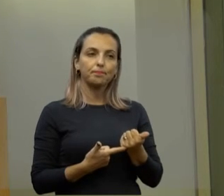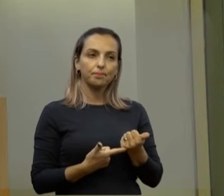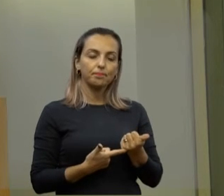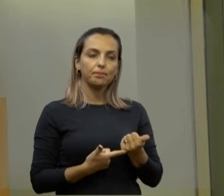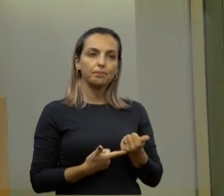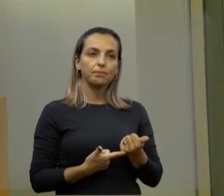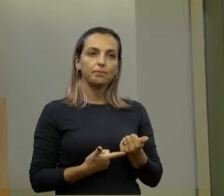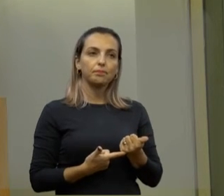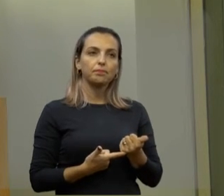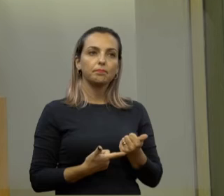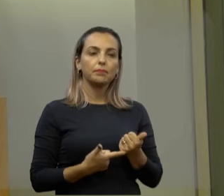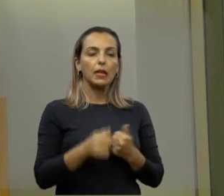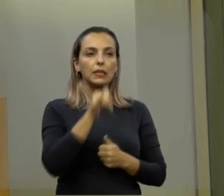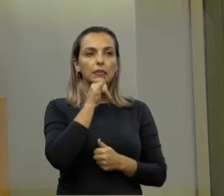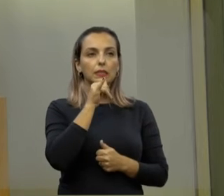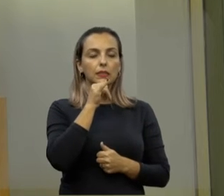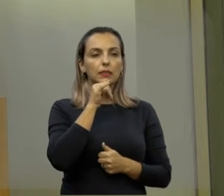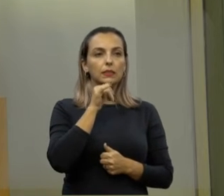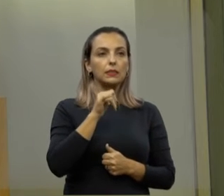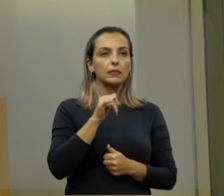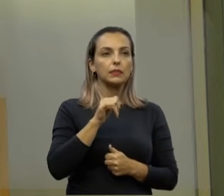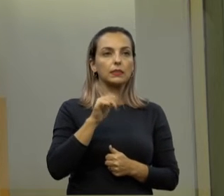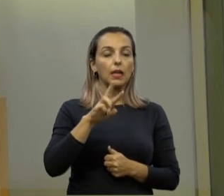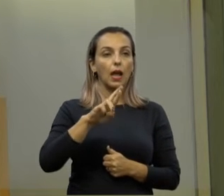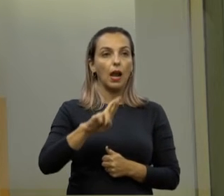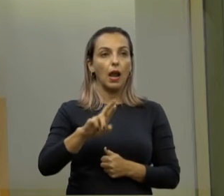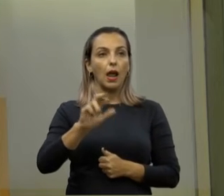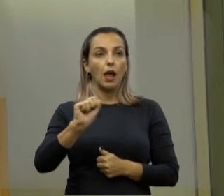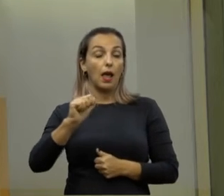Fabi tais como ep